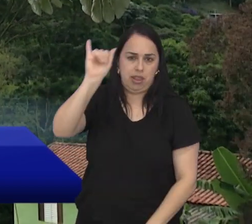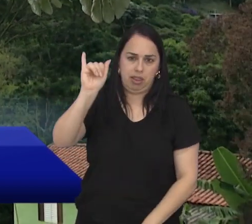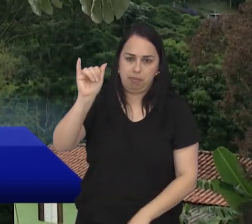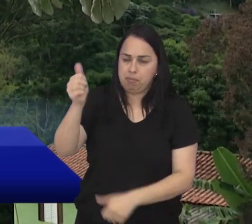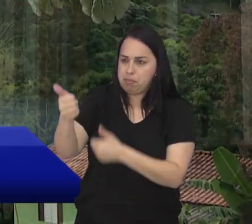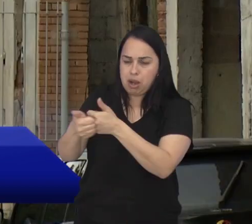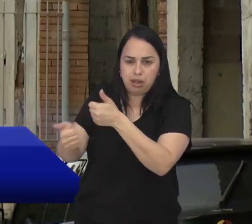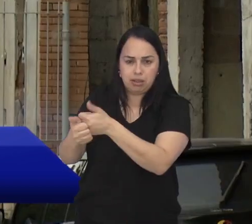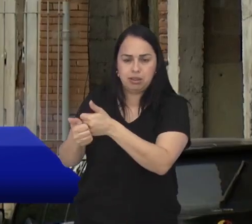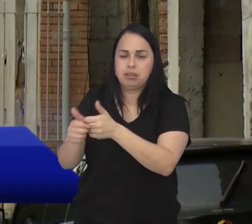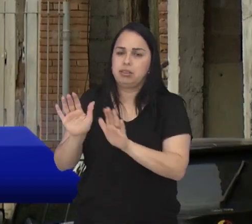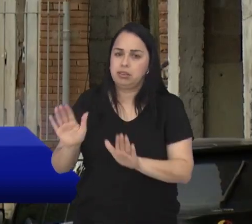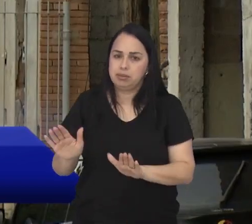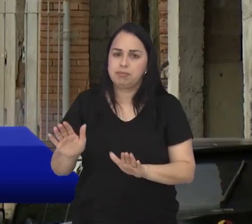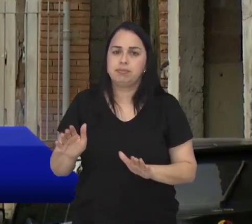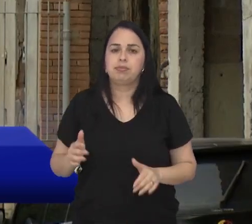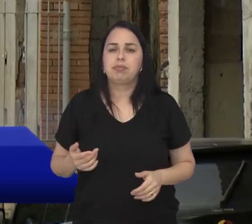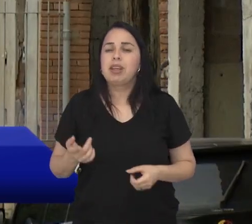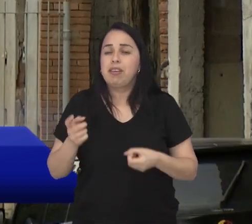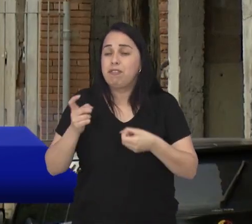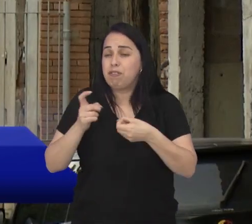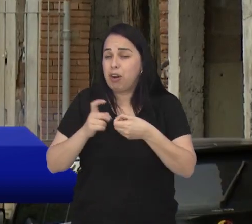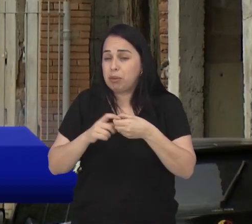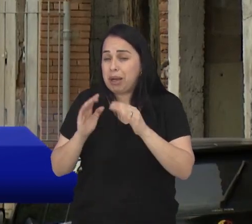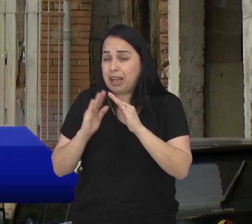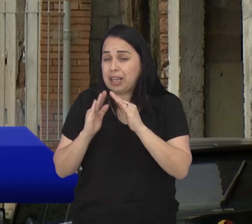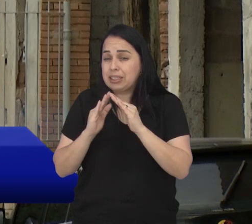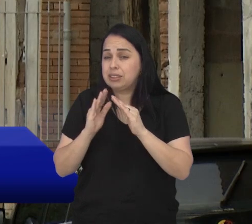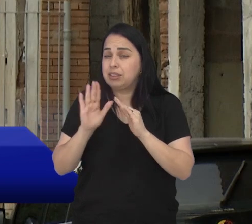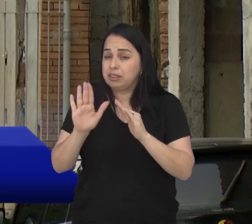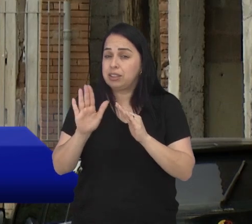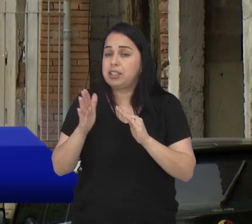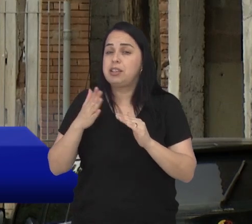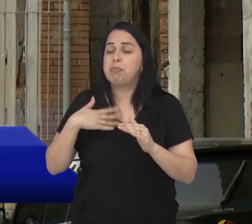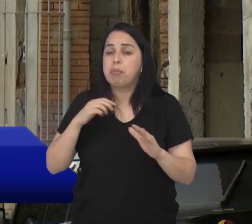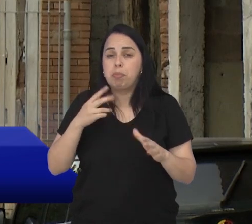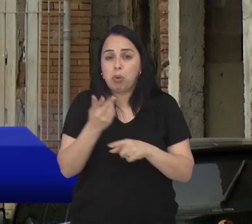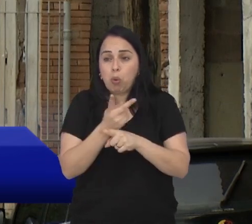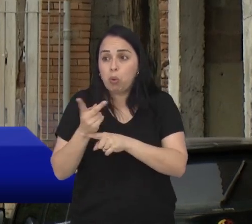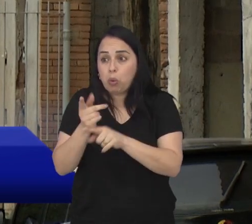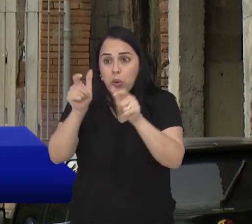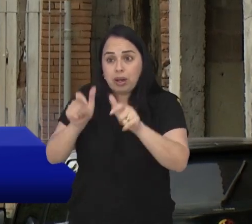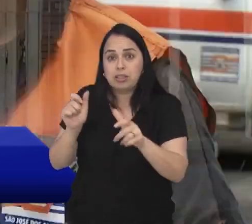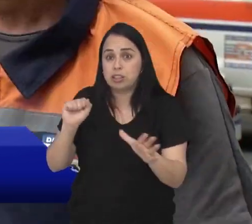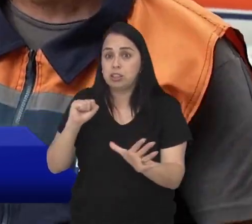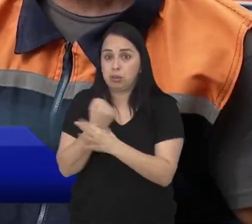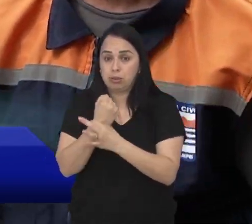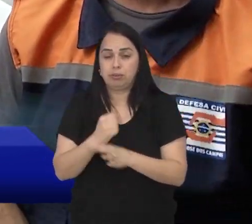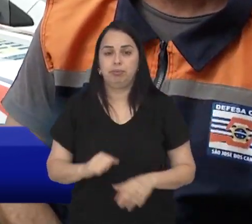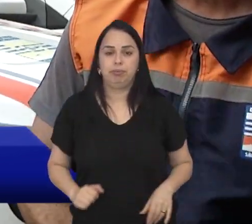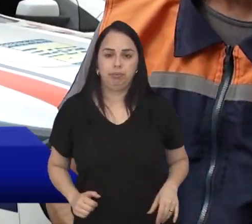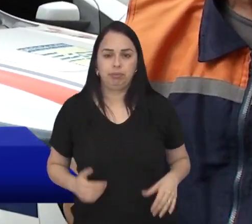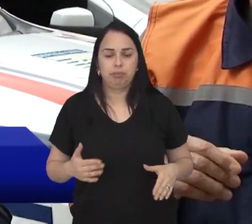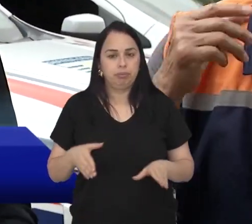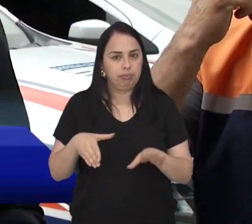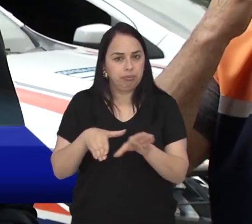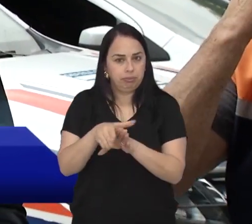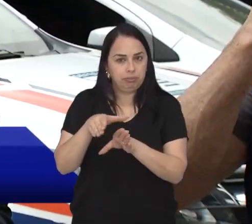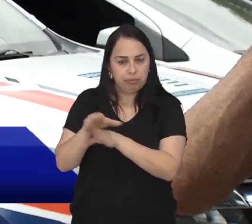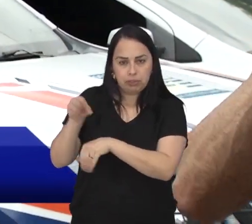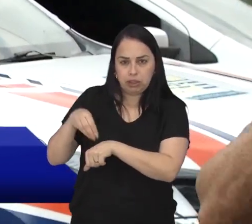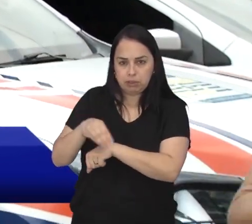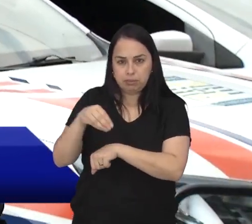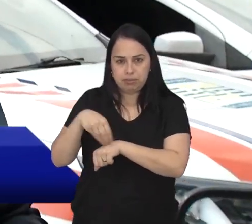então retarda um pouquinho o seu retorno para casa e procura um lugar mais seguro. Obrigado, José. Então, aí algumas